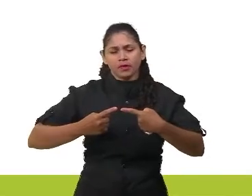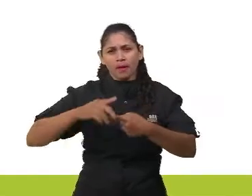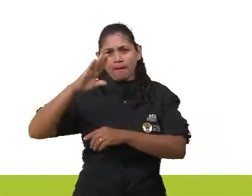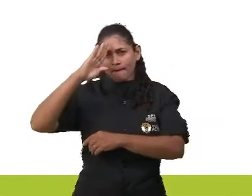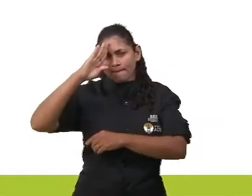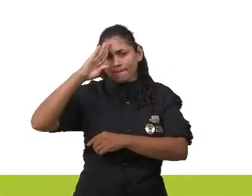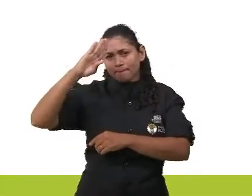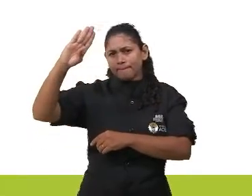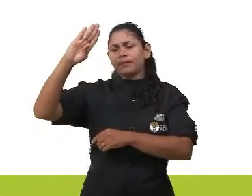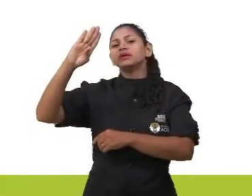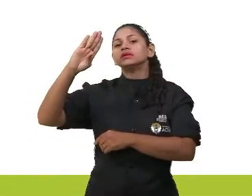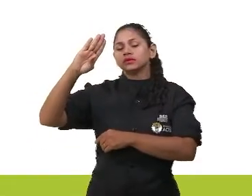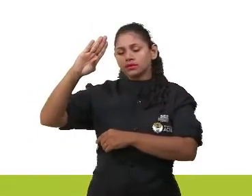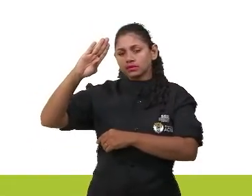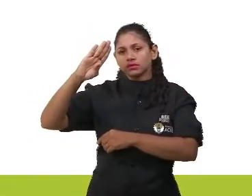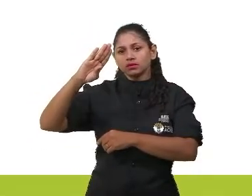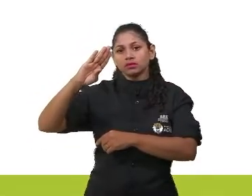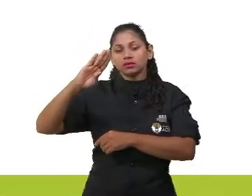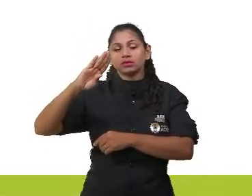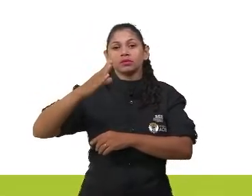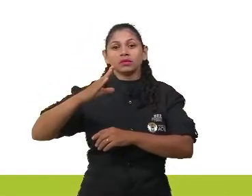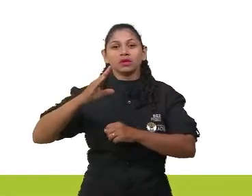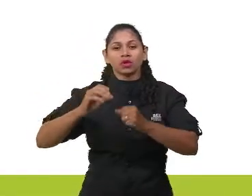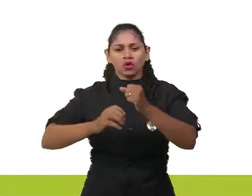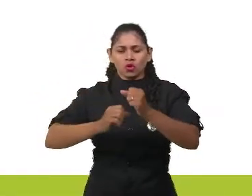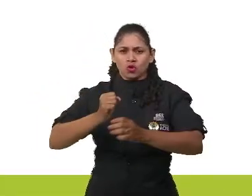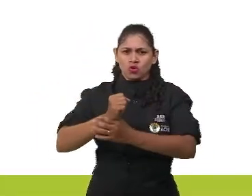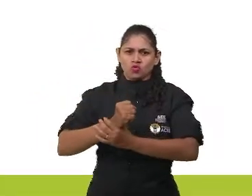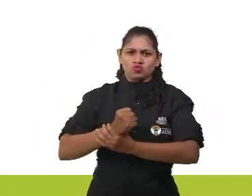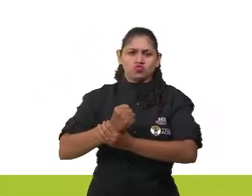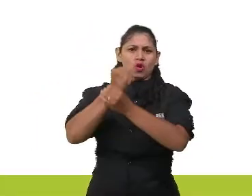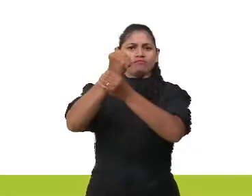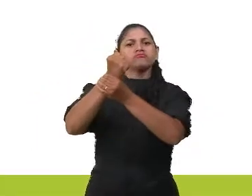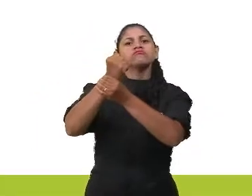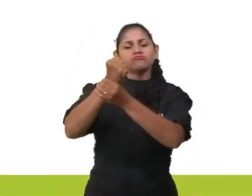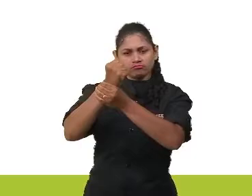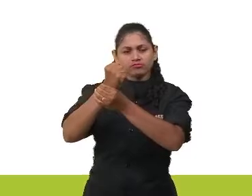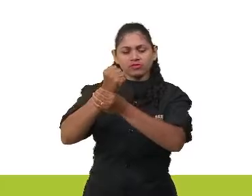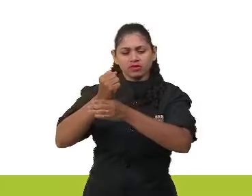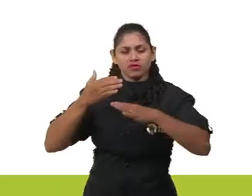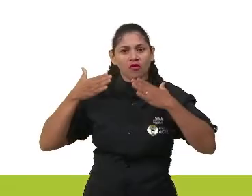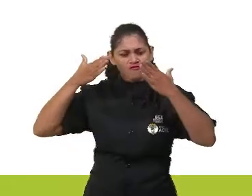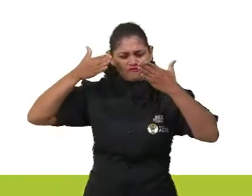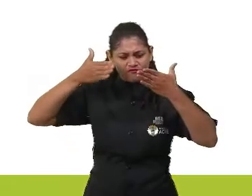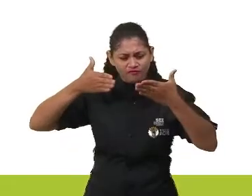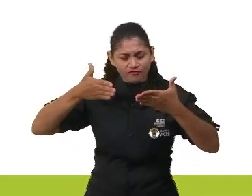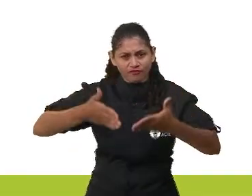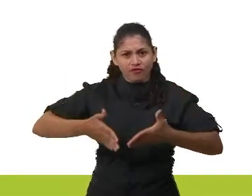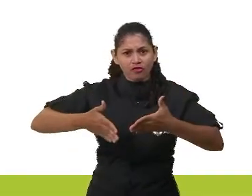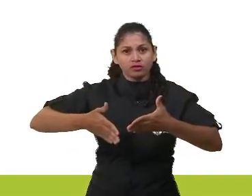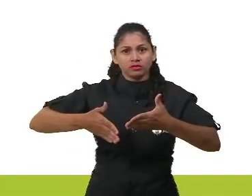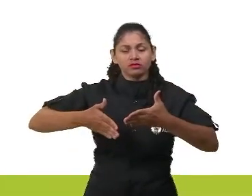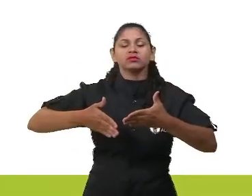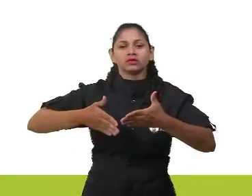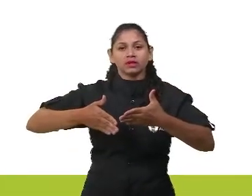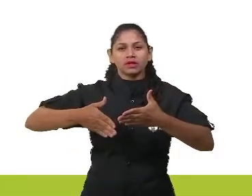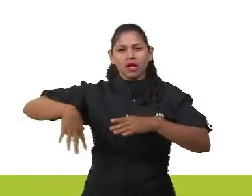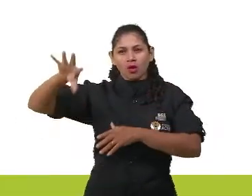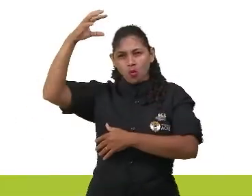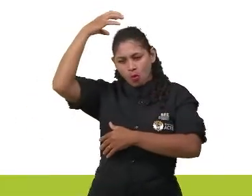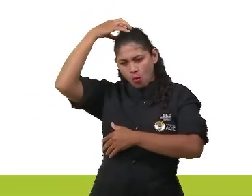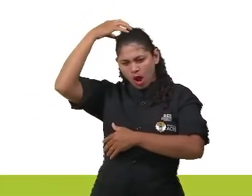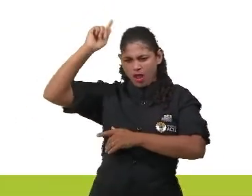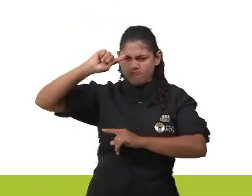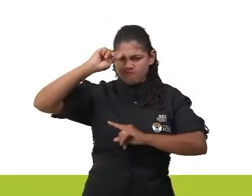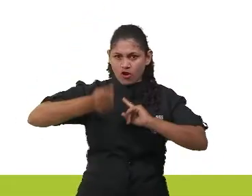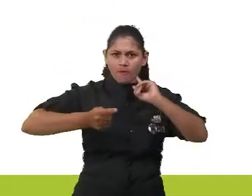principalmente se caracterizava pelo absolutismo. O que é o absolutismo? É a concentração da autoridade política sobre o rei. Então,